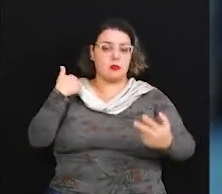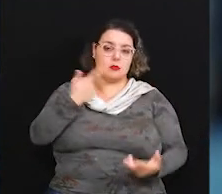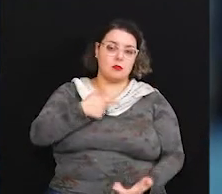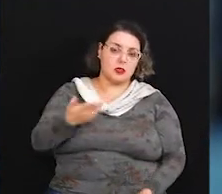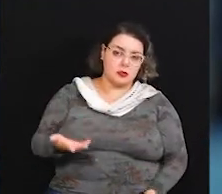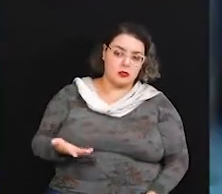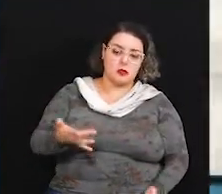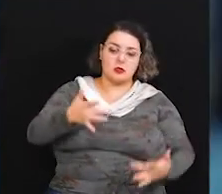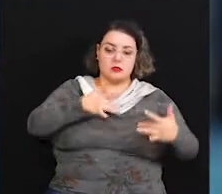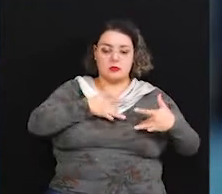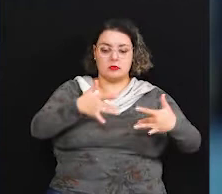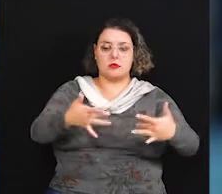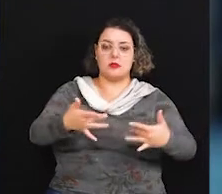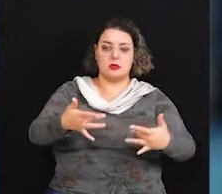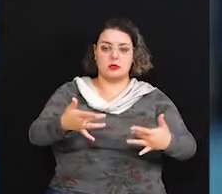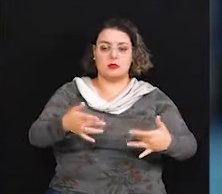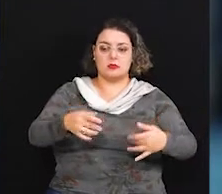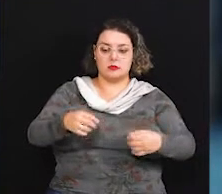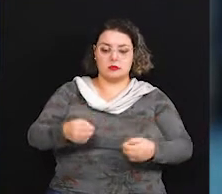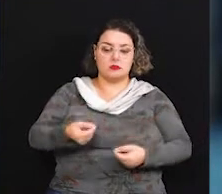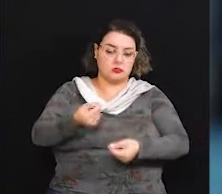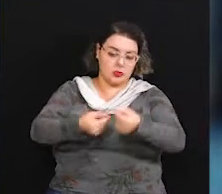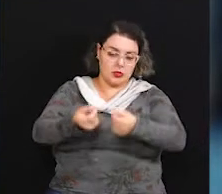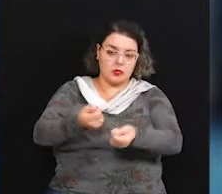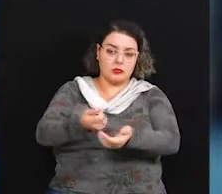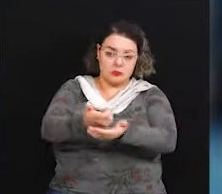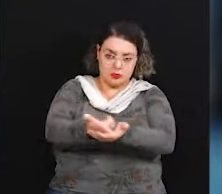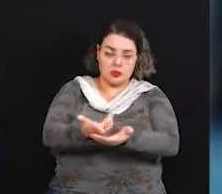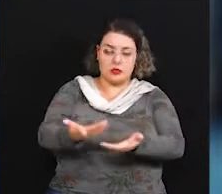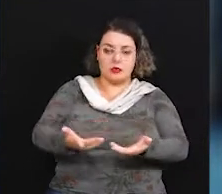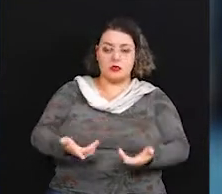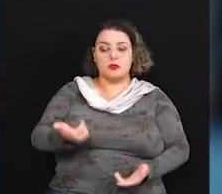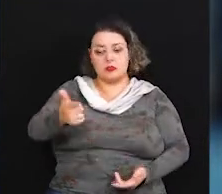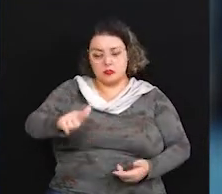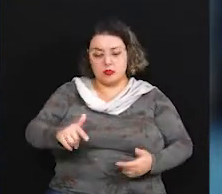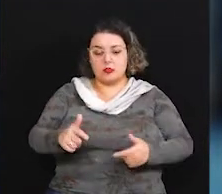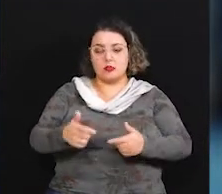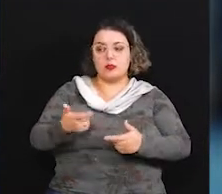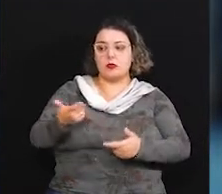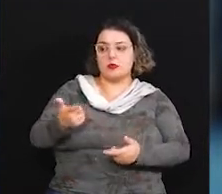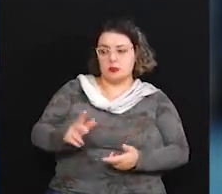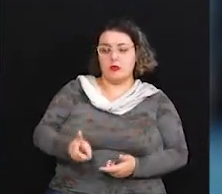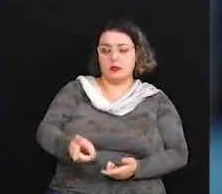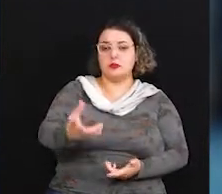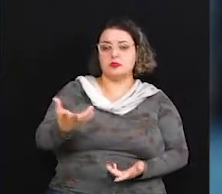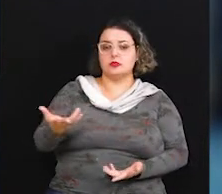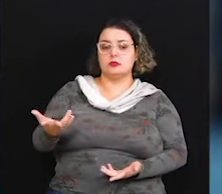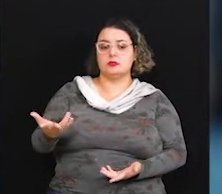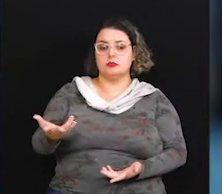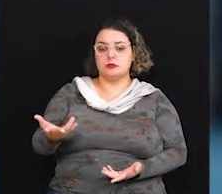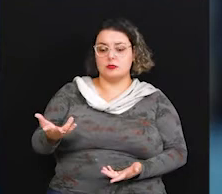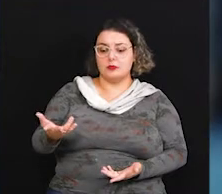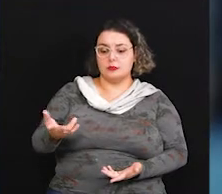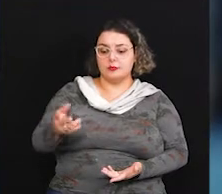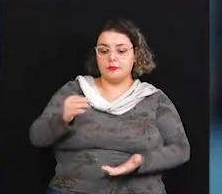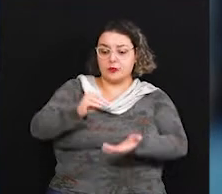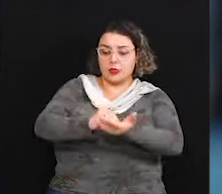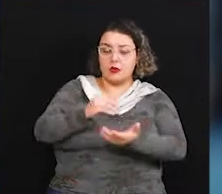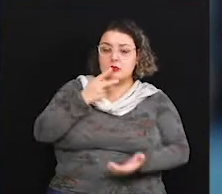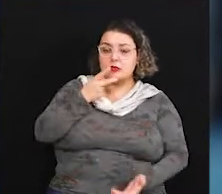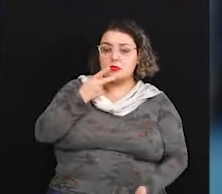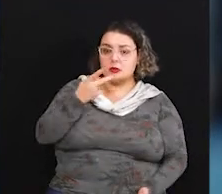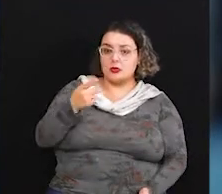trazer mais doações, voluntários, para garantir que esse trabalho incríveis como esse daqui se mantenham. Faltou dizer que,